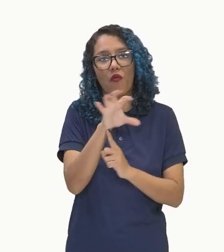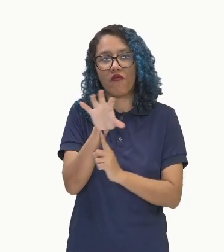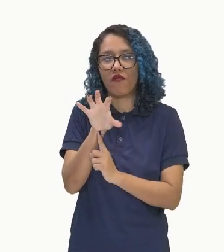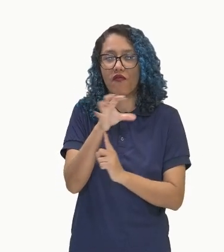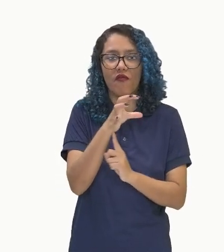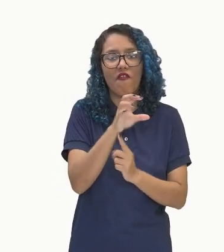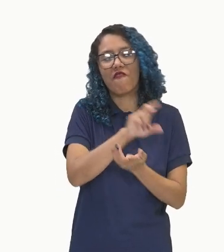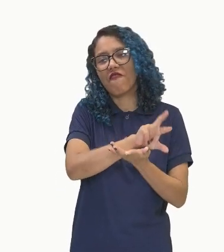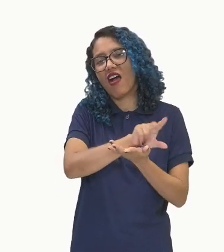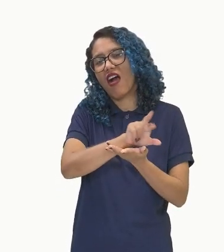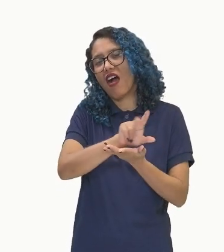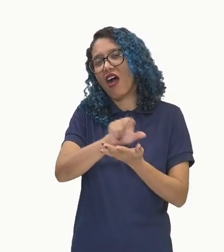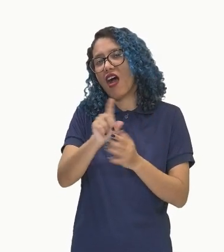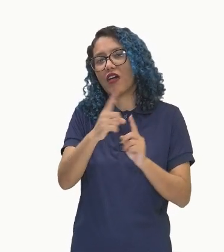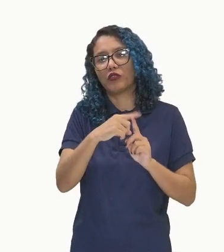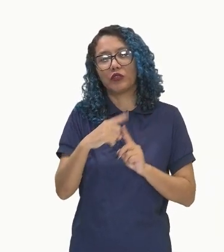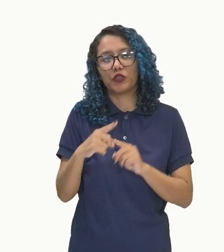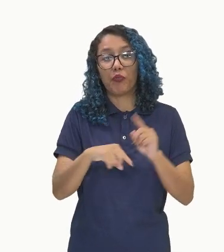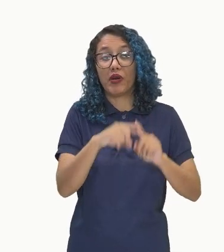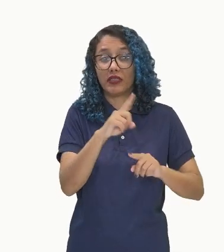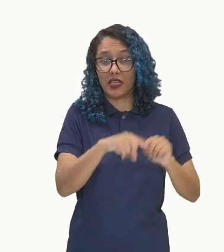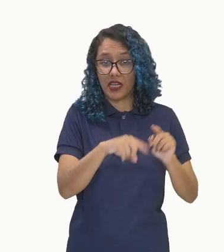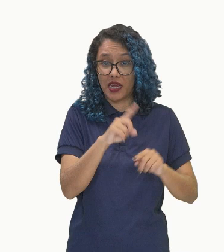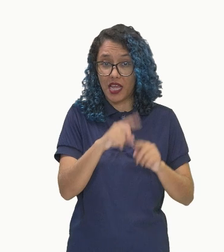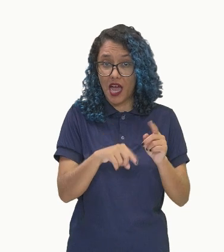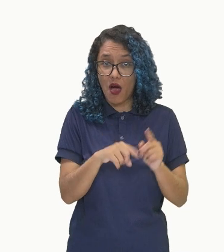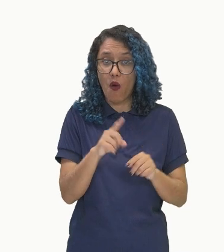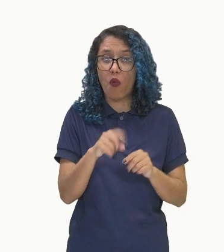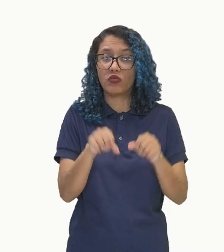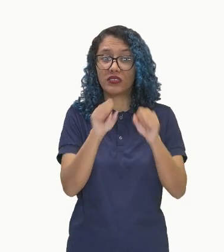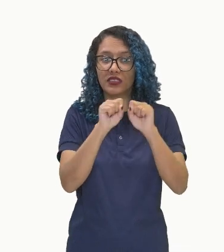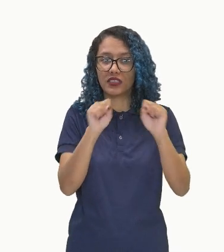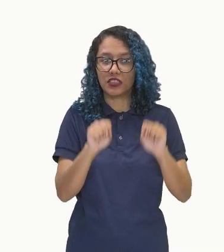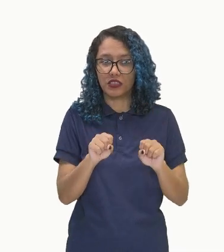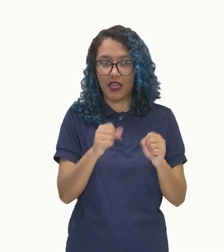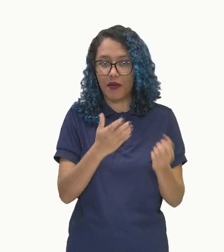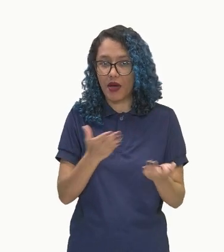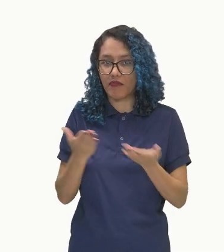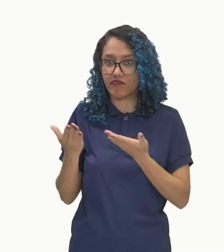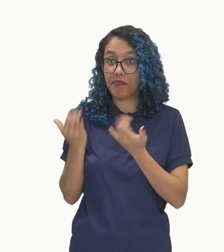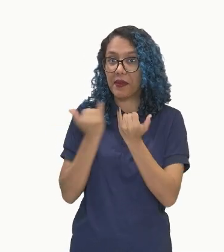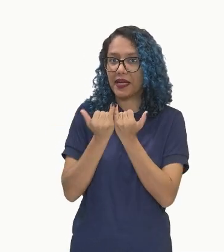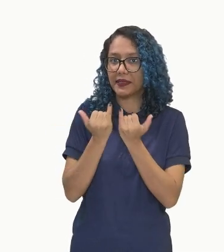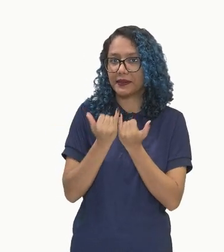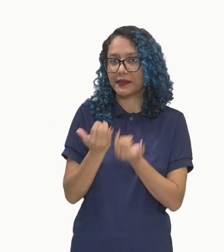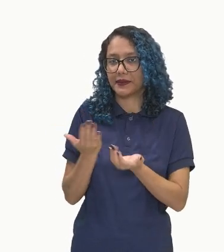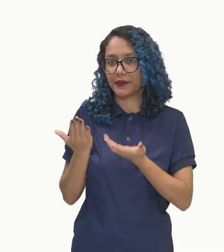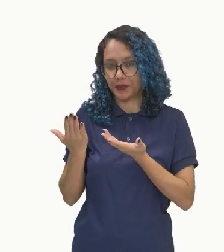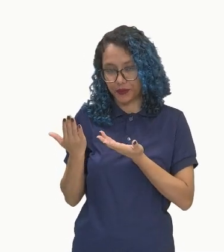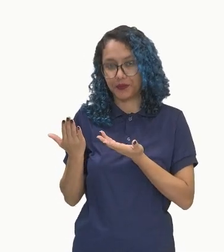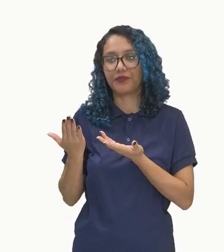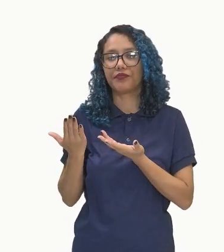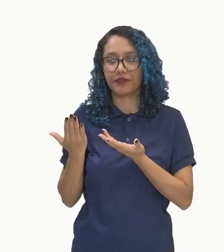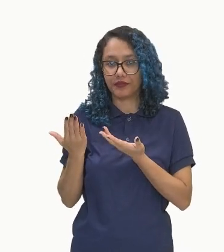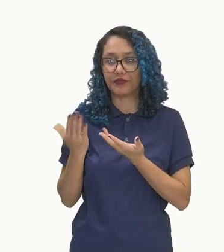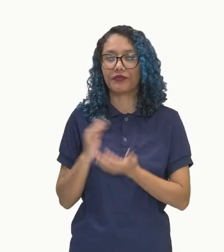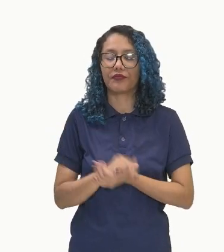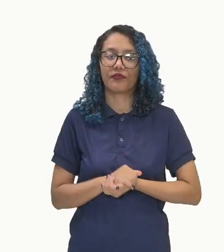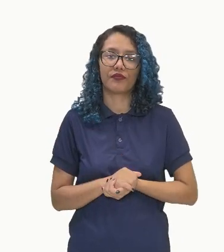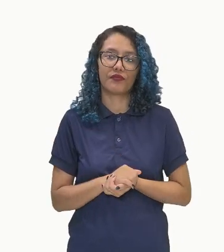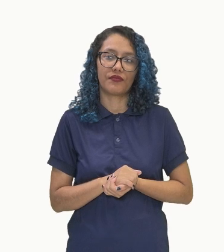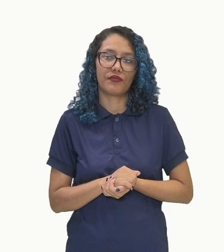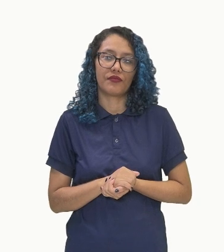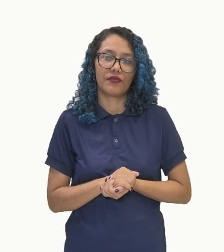Energia elétrica, temos o receptor e ele transforma em outra modalidade